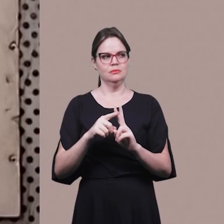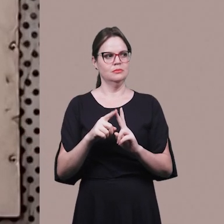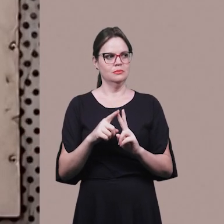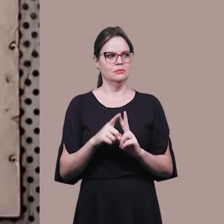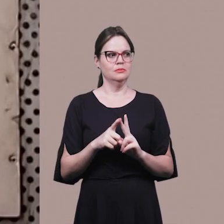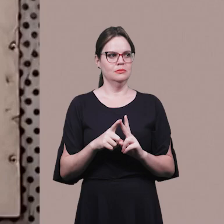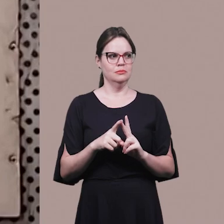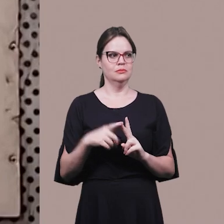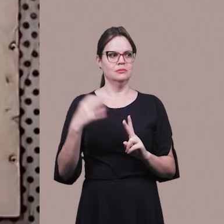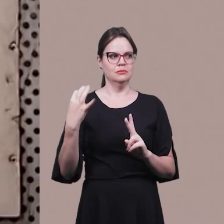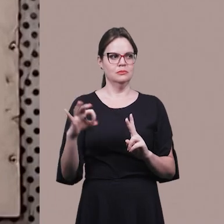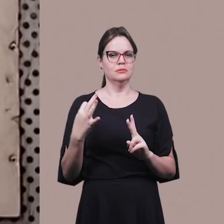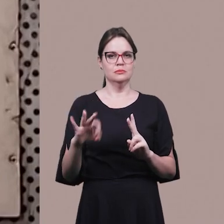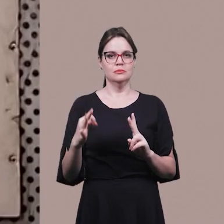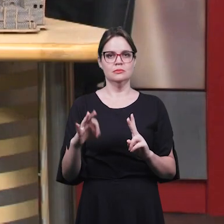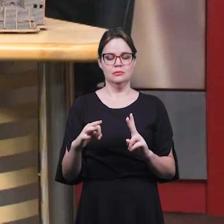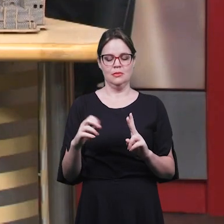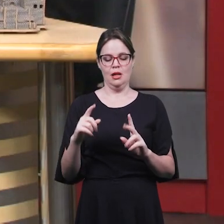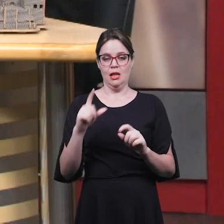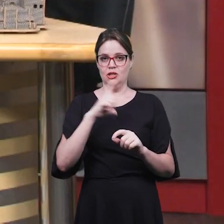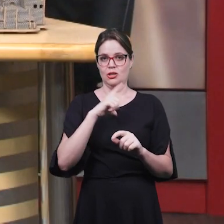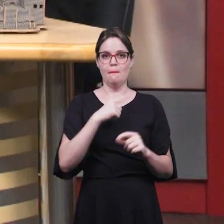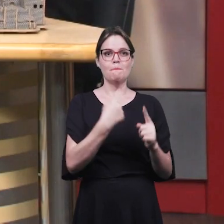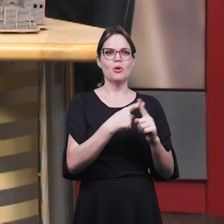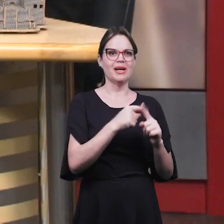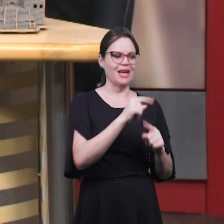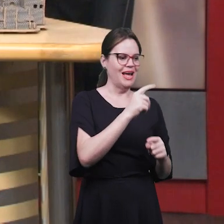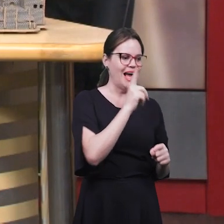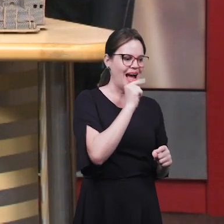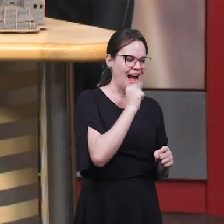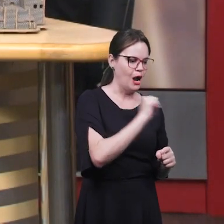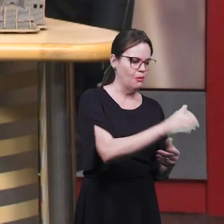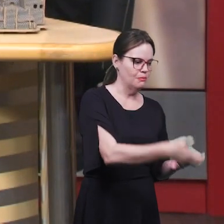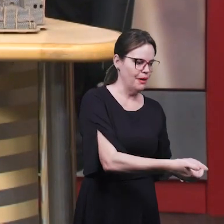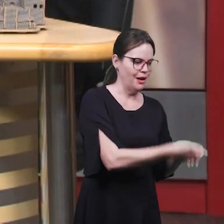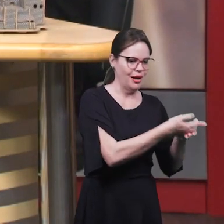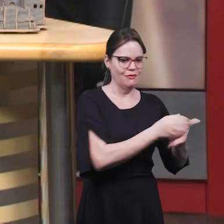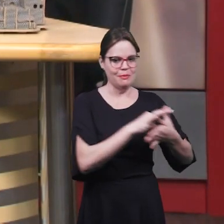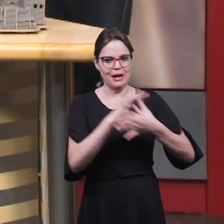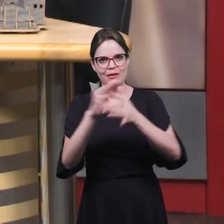3 festas que os peregrinos... Até o templo, né? A água, né? Os peregrinos vinham